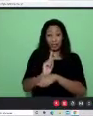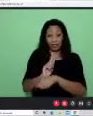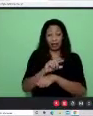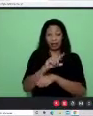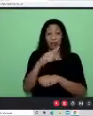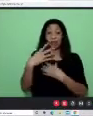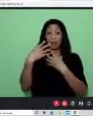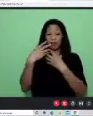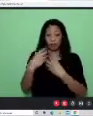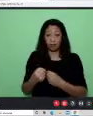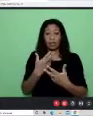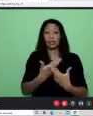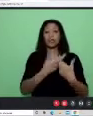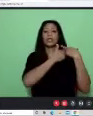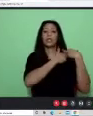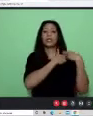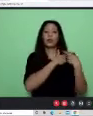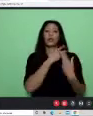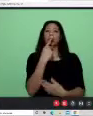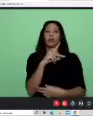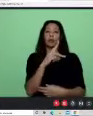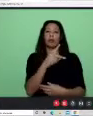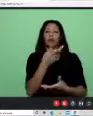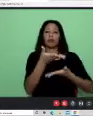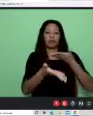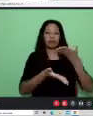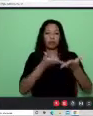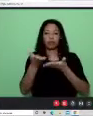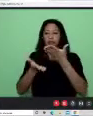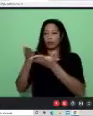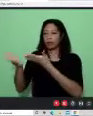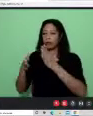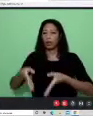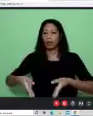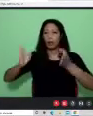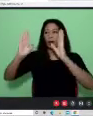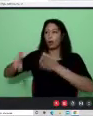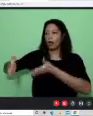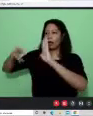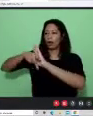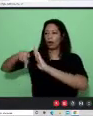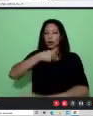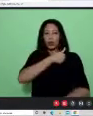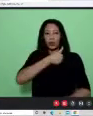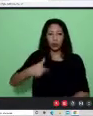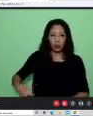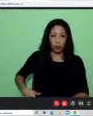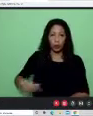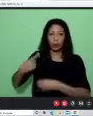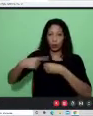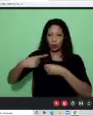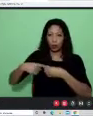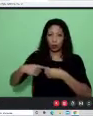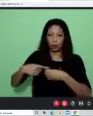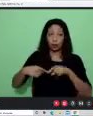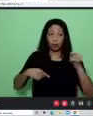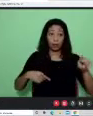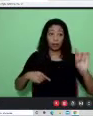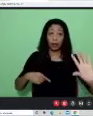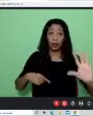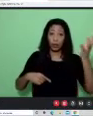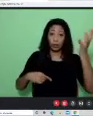sua responsabilidade em cuidar dos prédios públicos do nosso município, esse caso que aconteceu